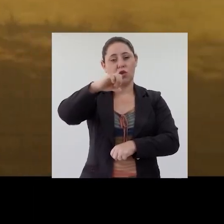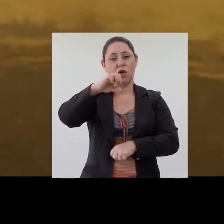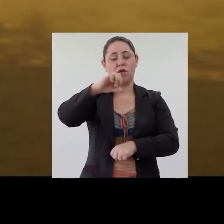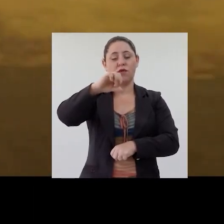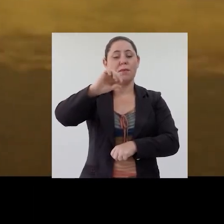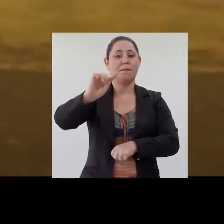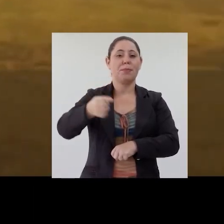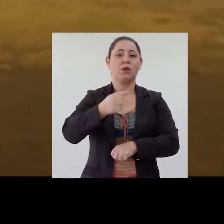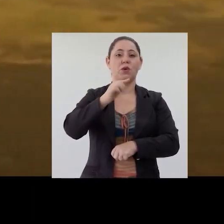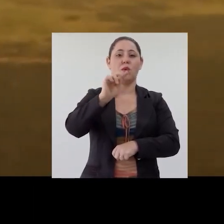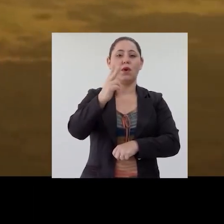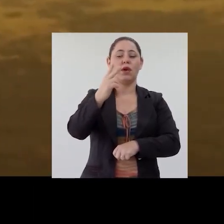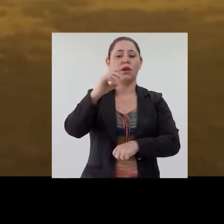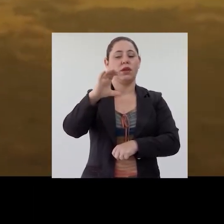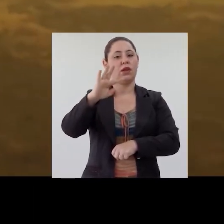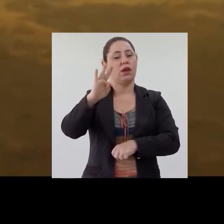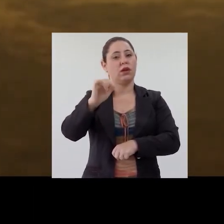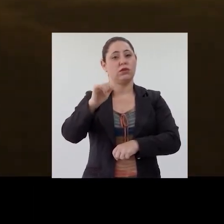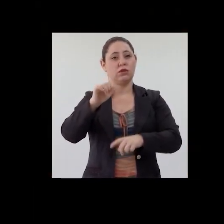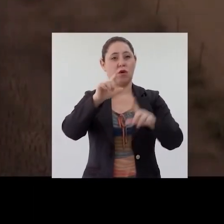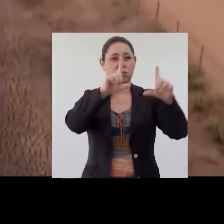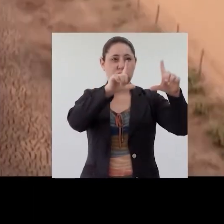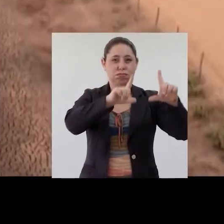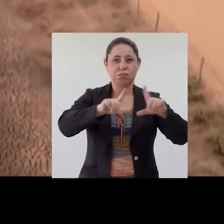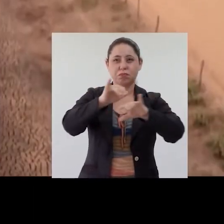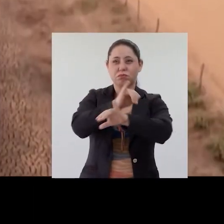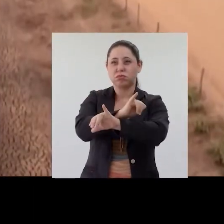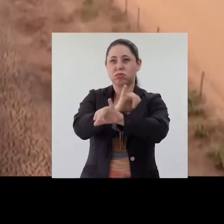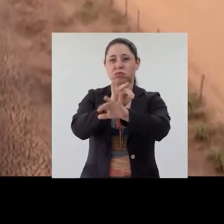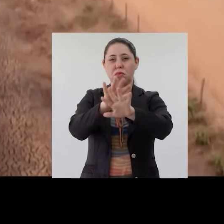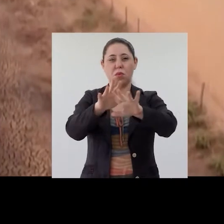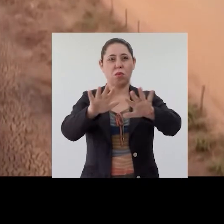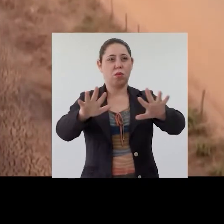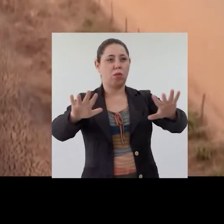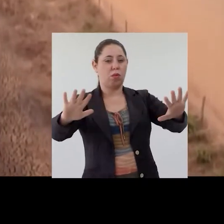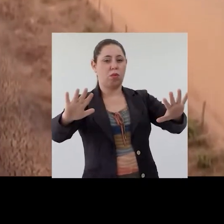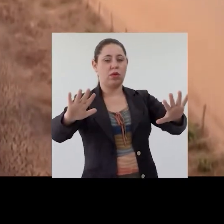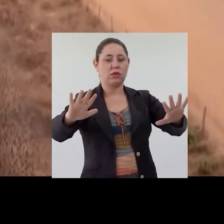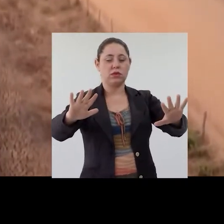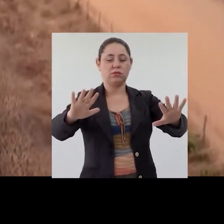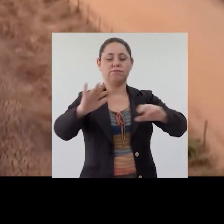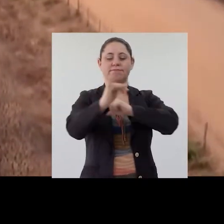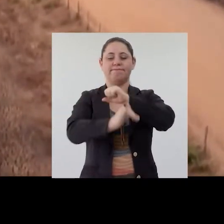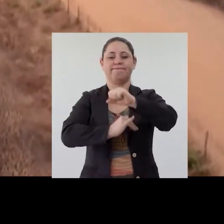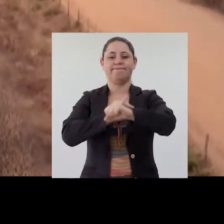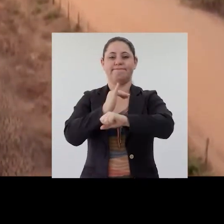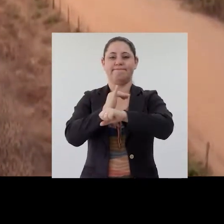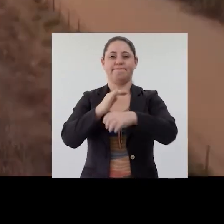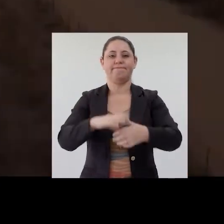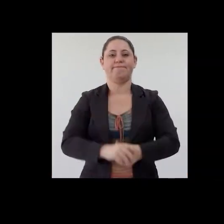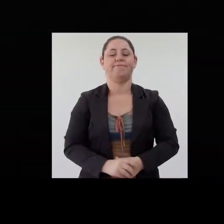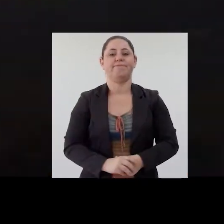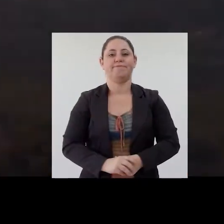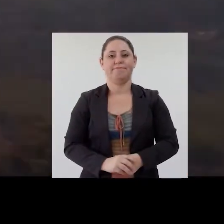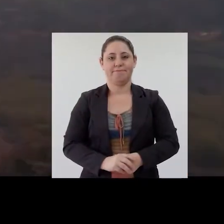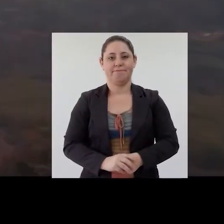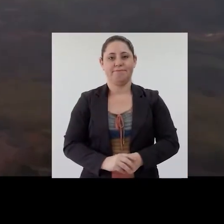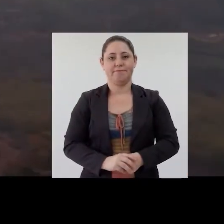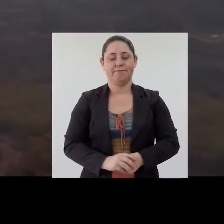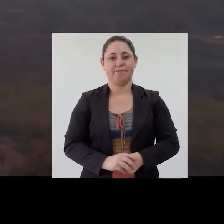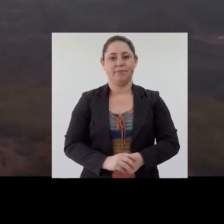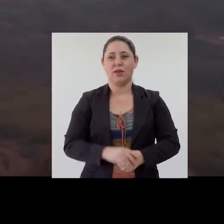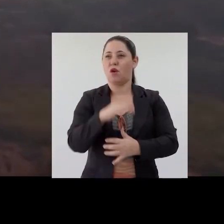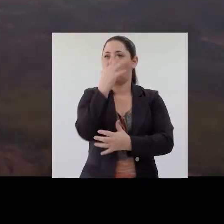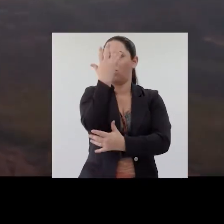3.179.000 hectares do Pantanal, as imagens dessa devastação correram o mundo via internet.